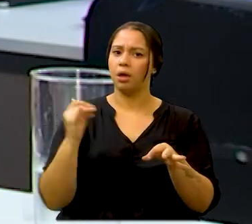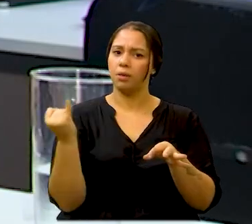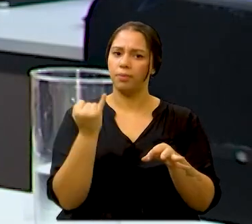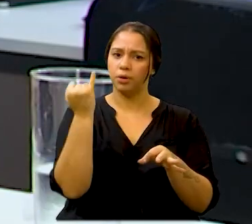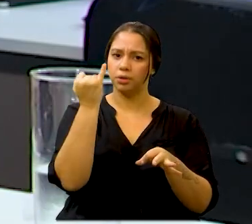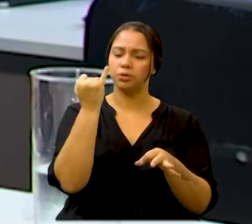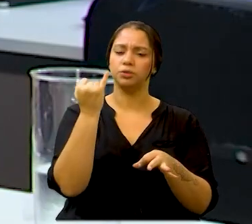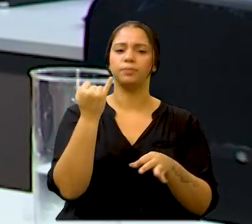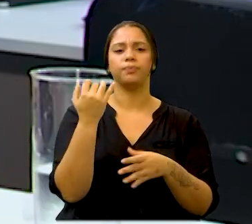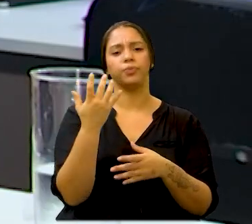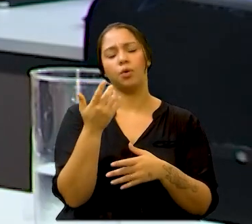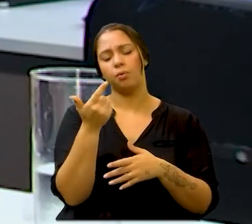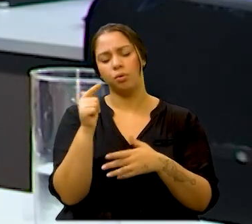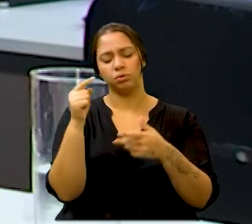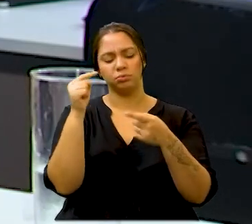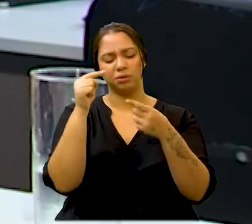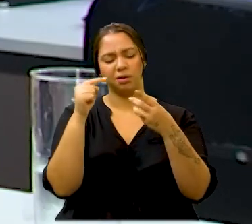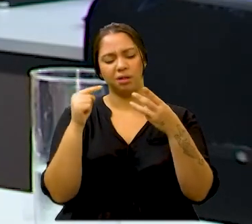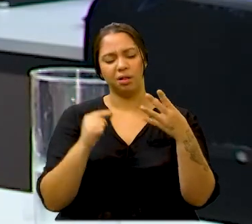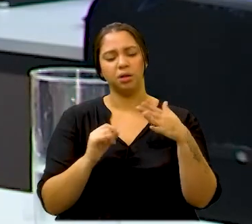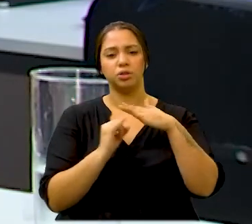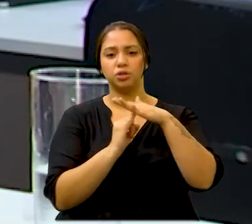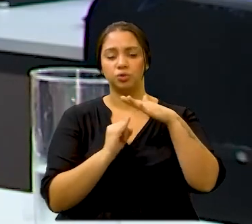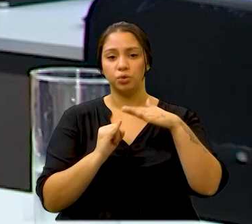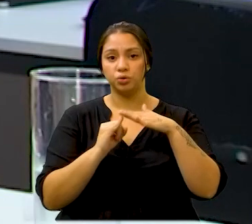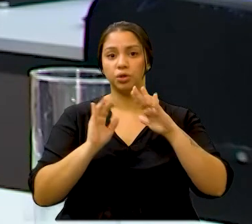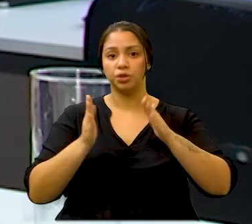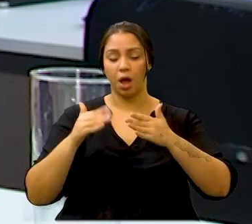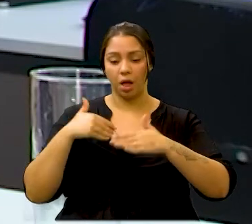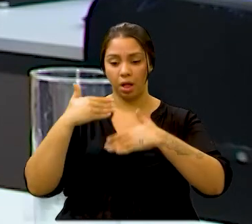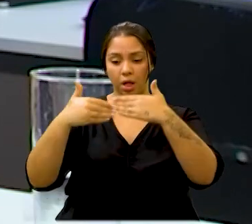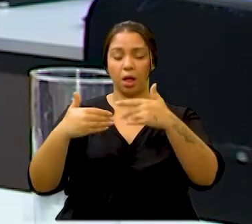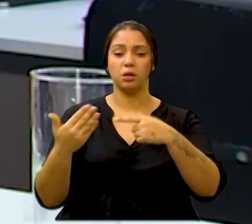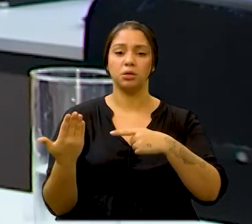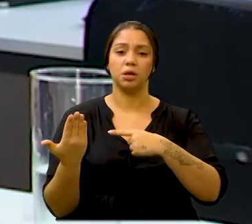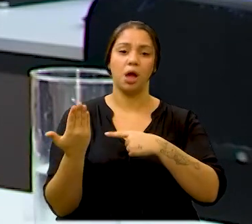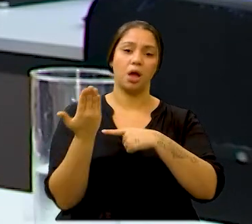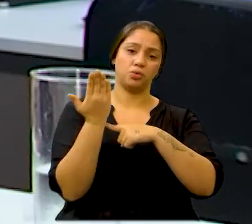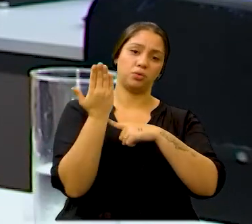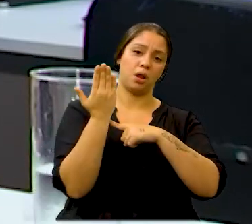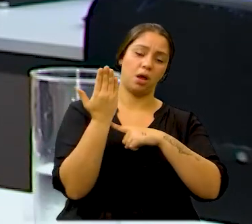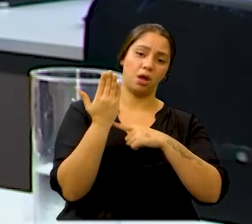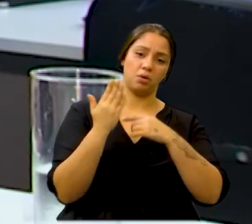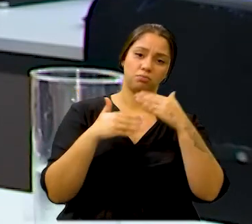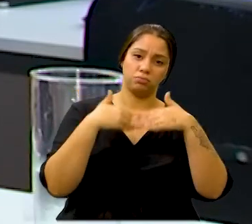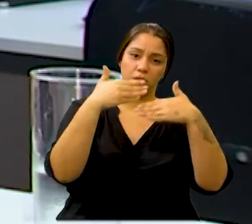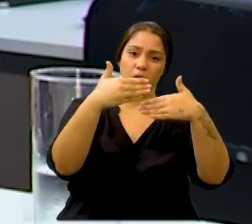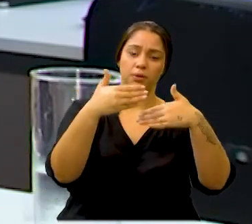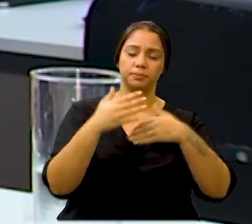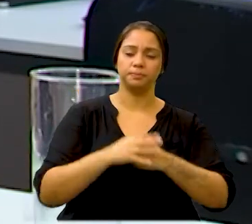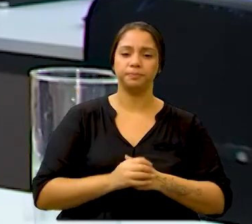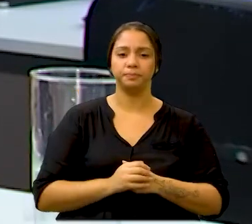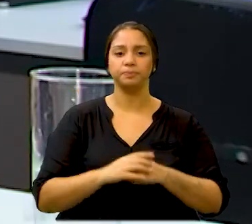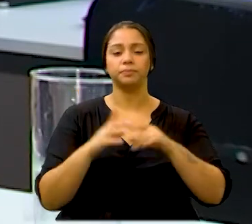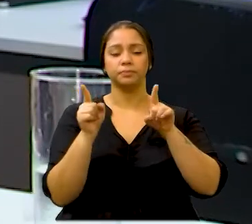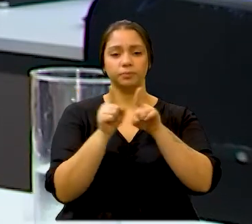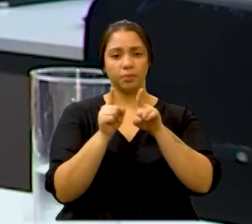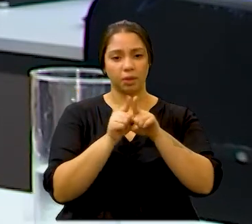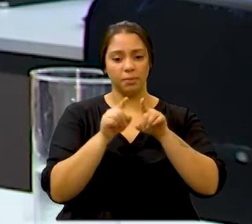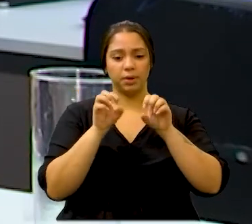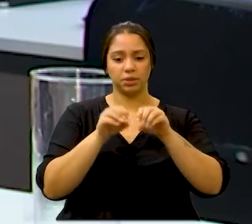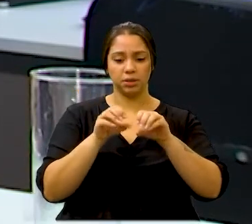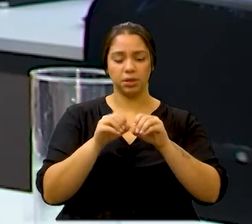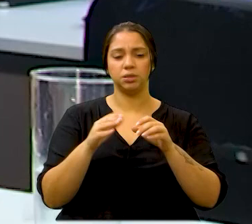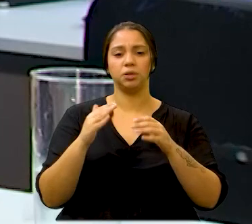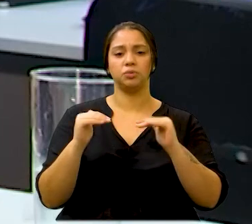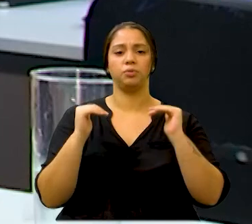que fizeram, como é a do CERT, como é de muitas instituições, que nos ajudaram a avançar. Muitas instituições de